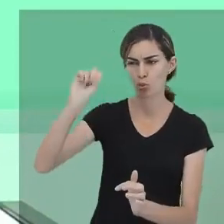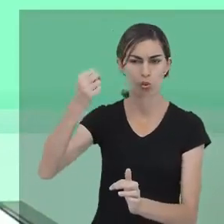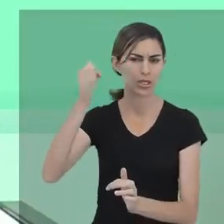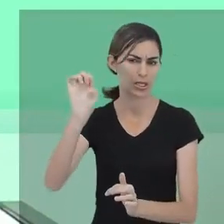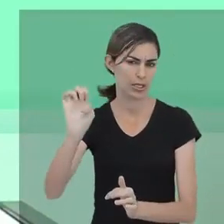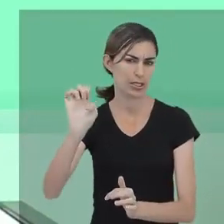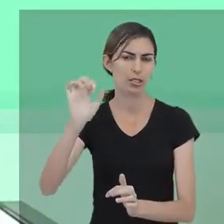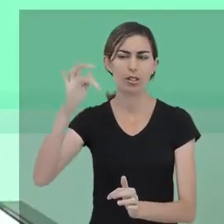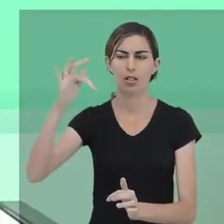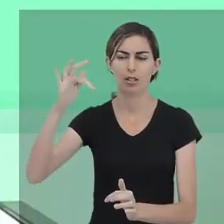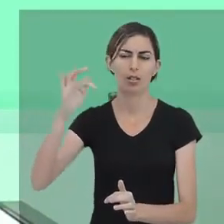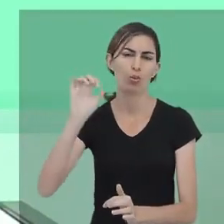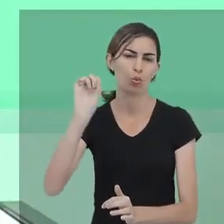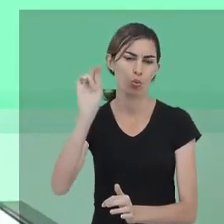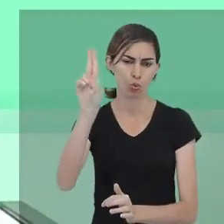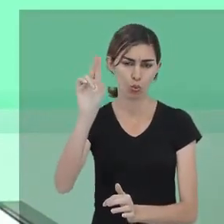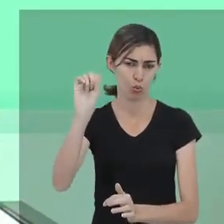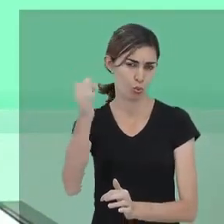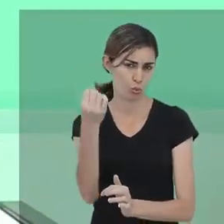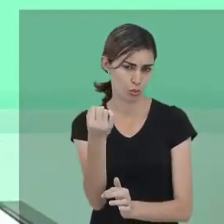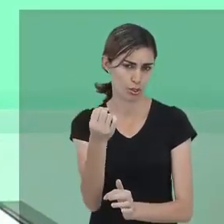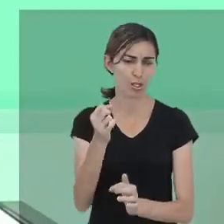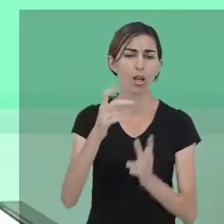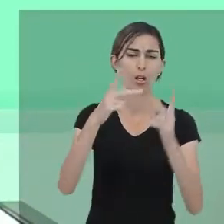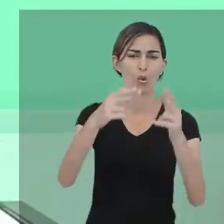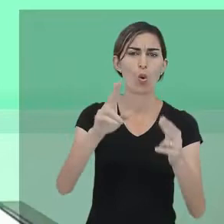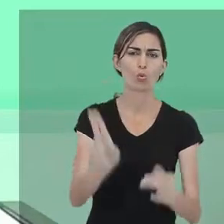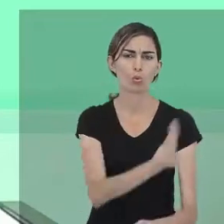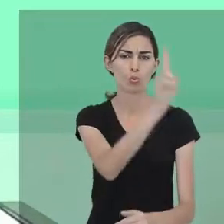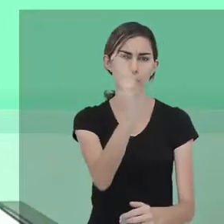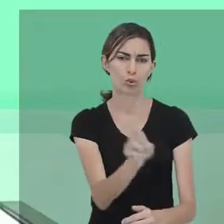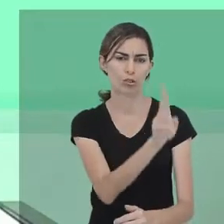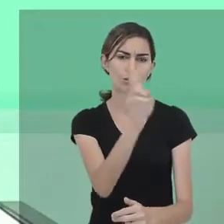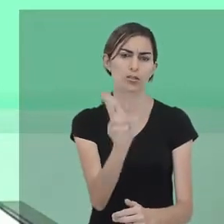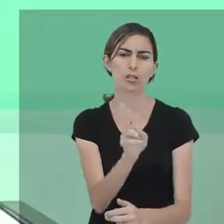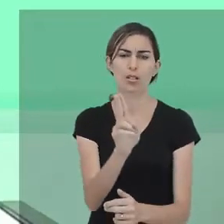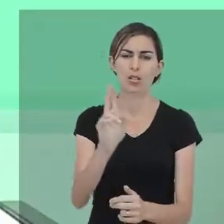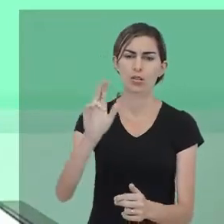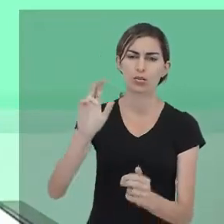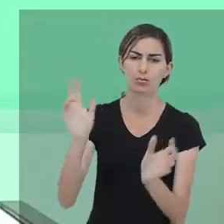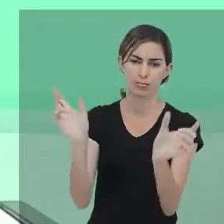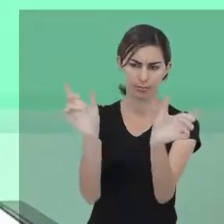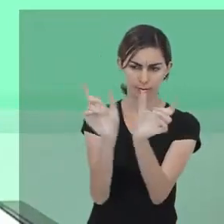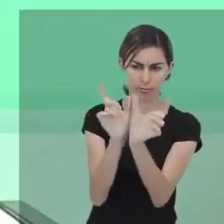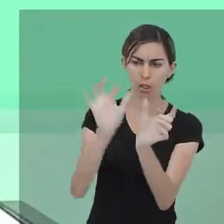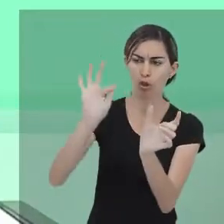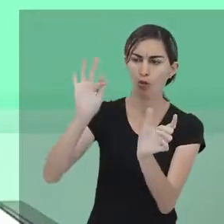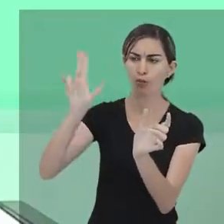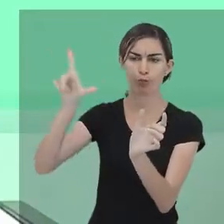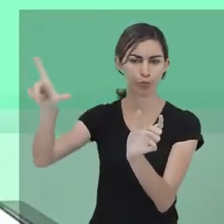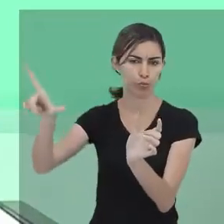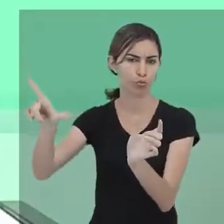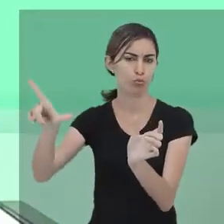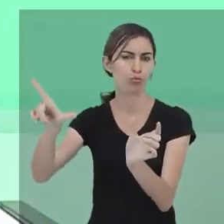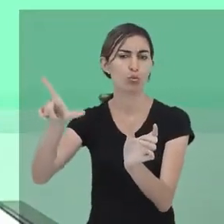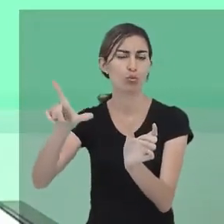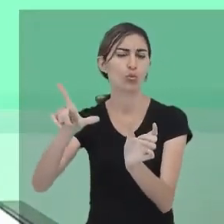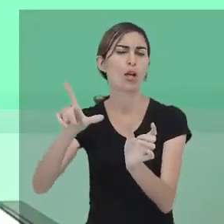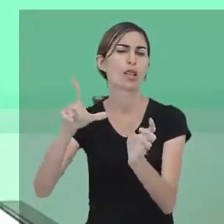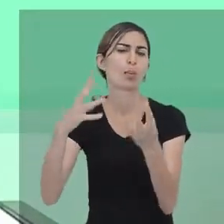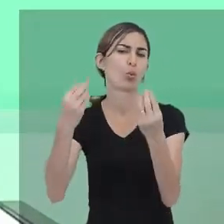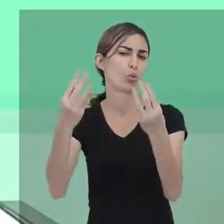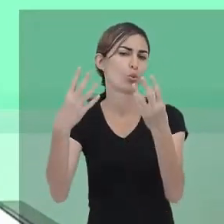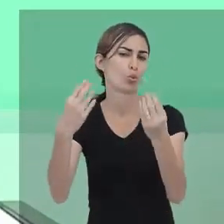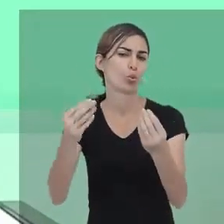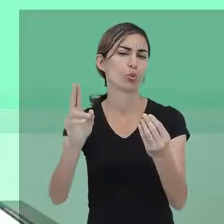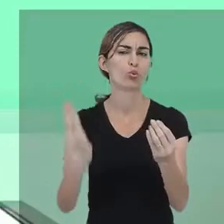uso. E se a gente colocar esse sufixo, useful, então uso que tem muito uso,